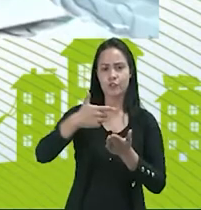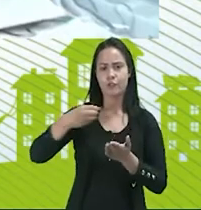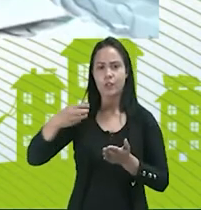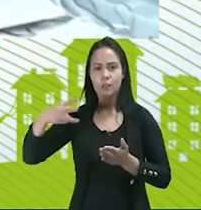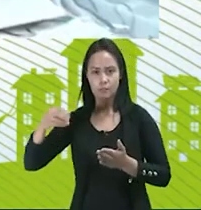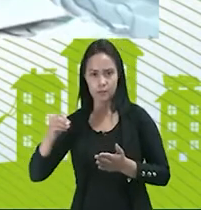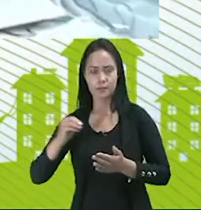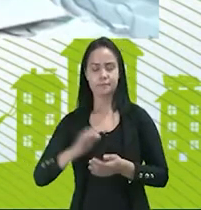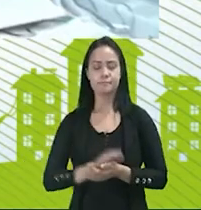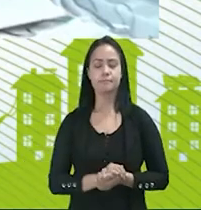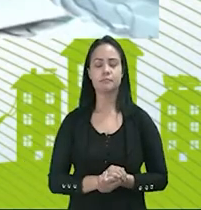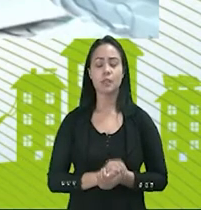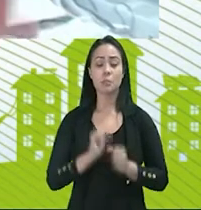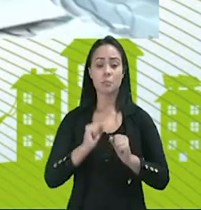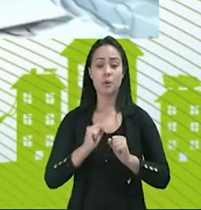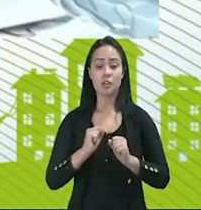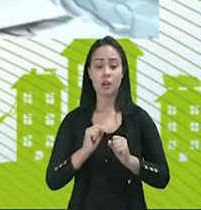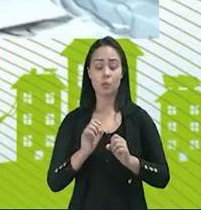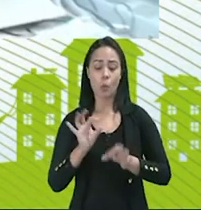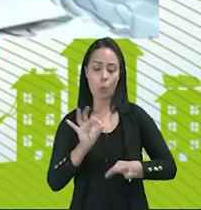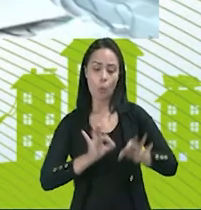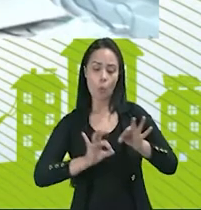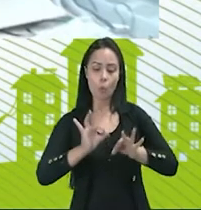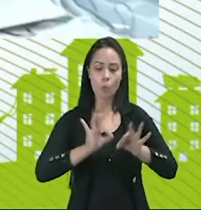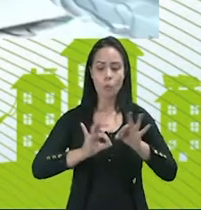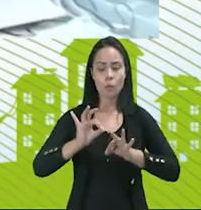2030, para que nós possamos não só organizar